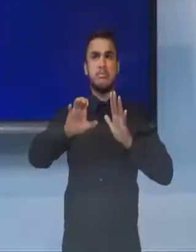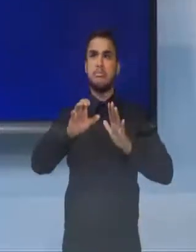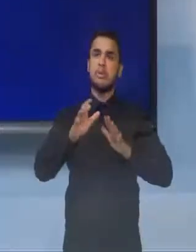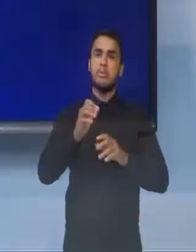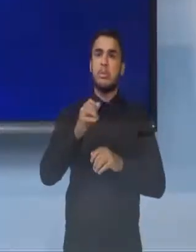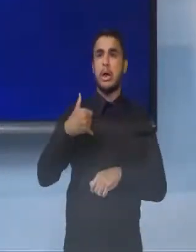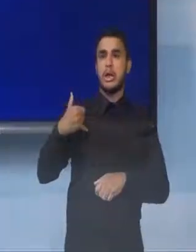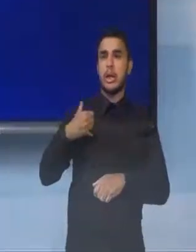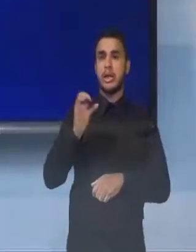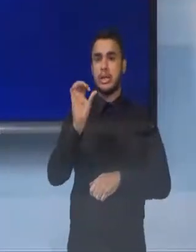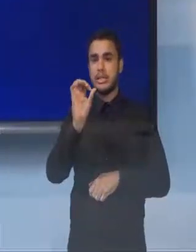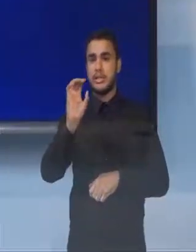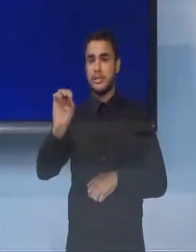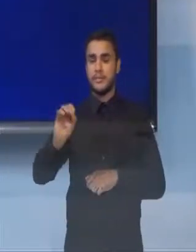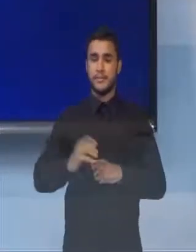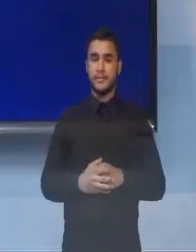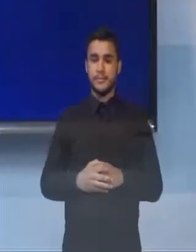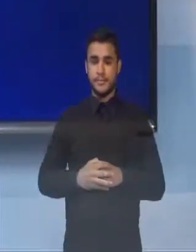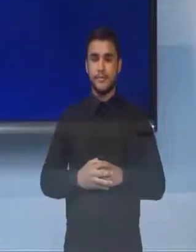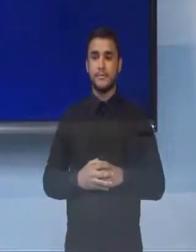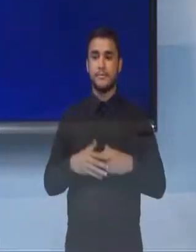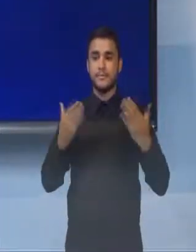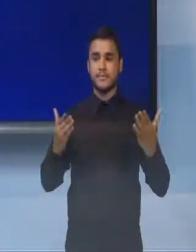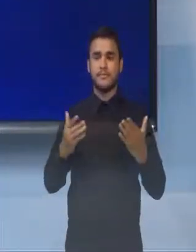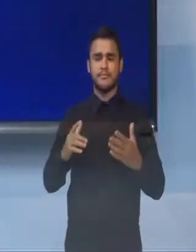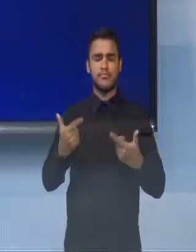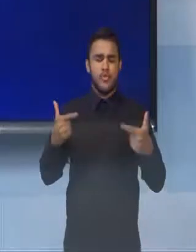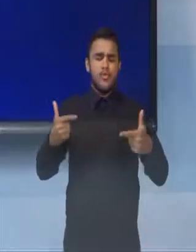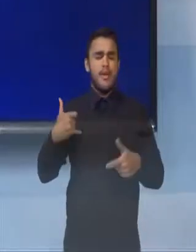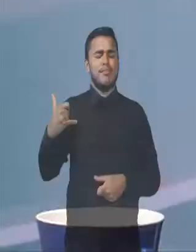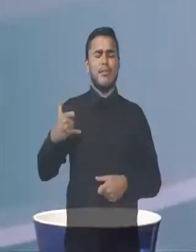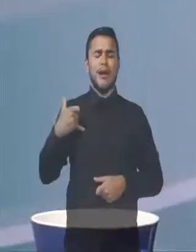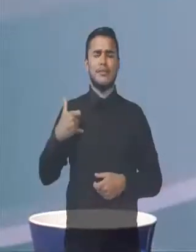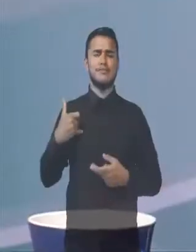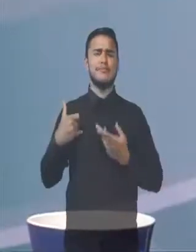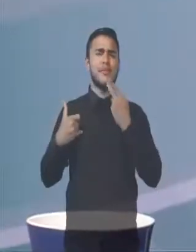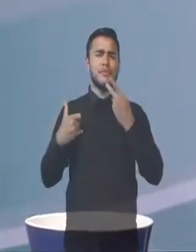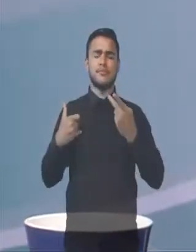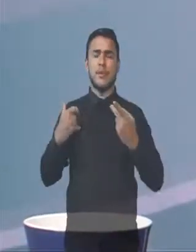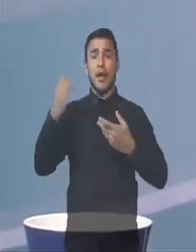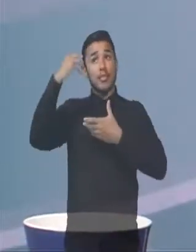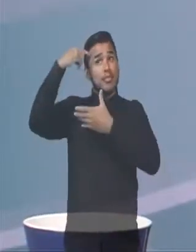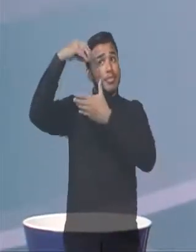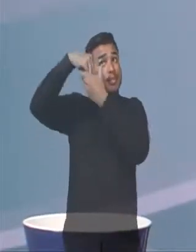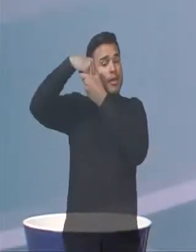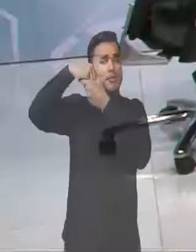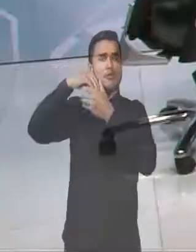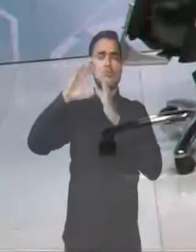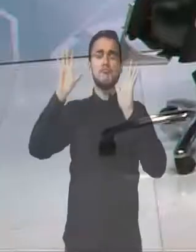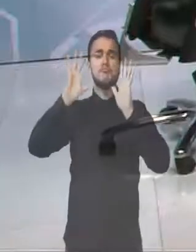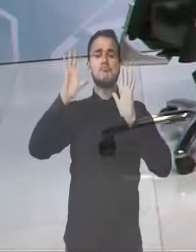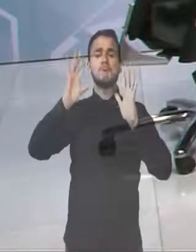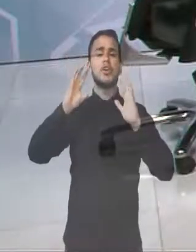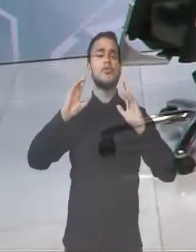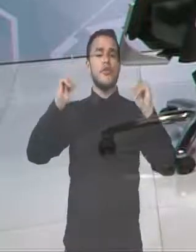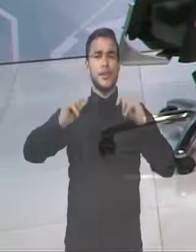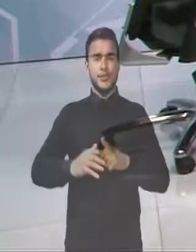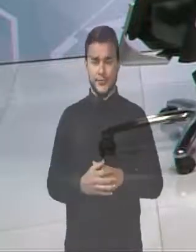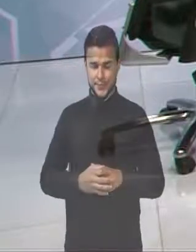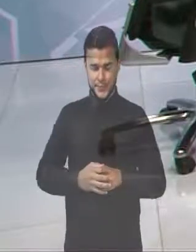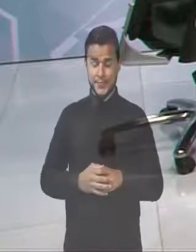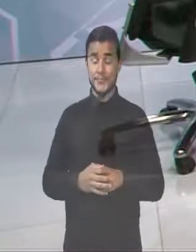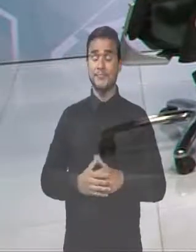63. Hoje é a coisa mais simples, no age, você é sem idade, a idade está na sua cabeça. Tá certo. Bom, professor